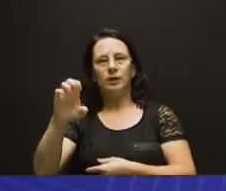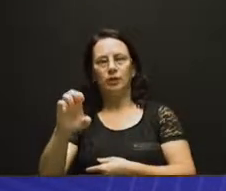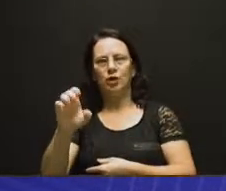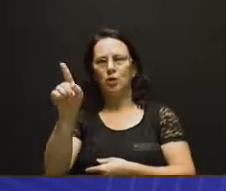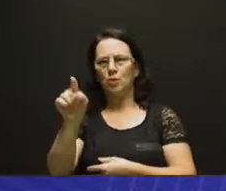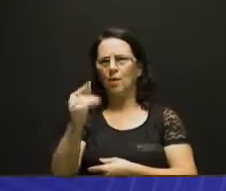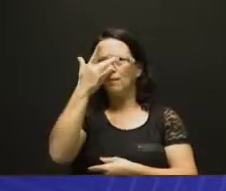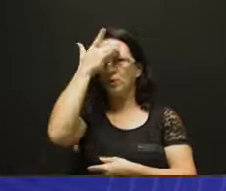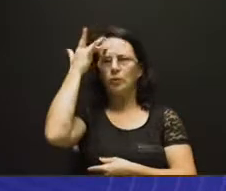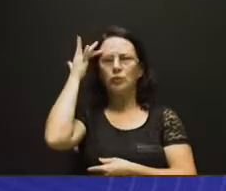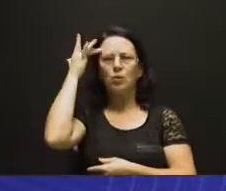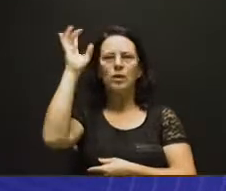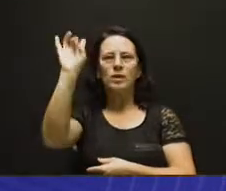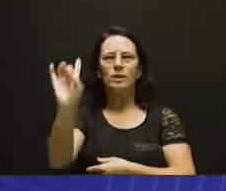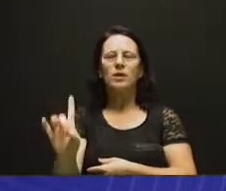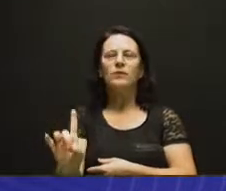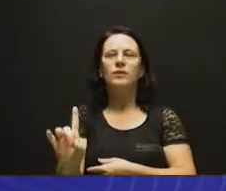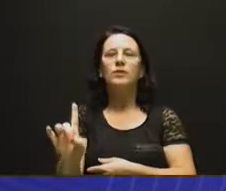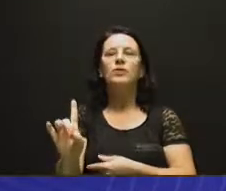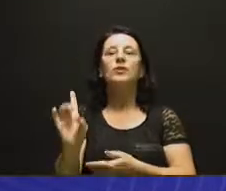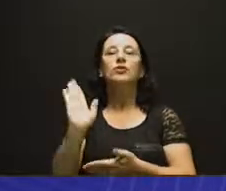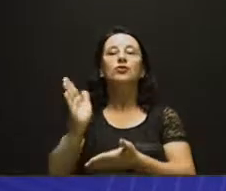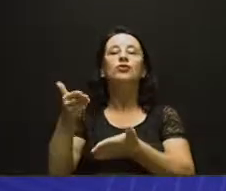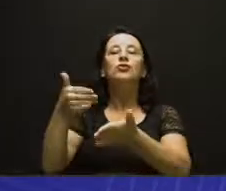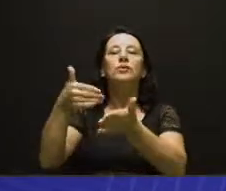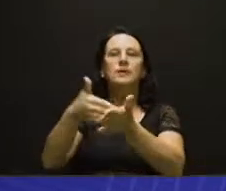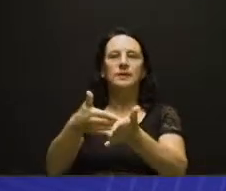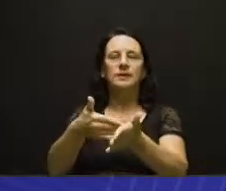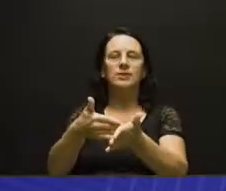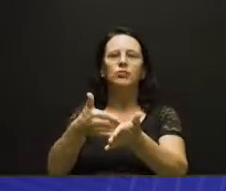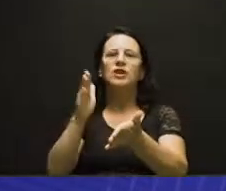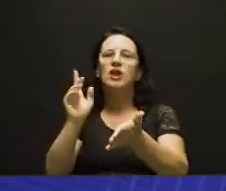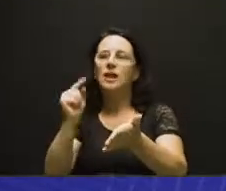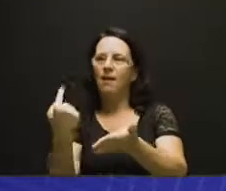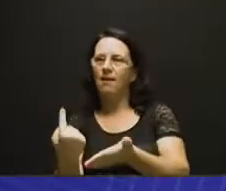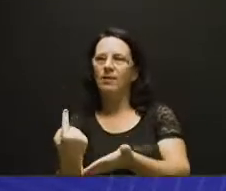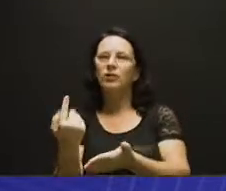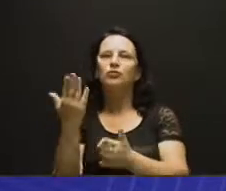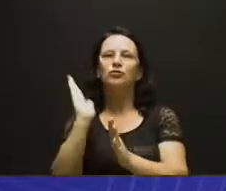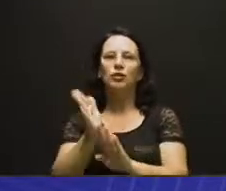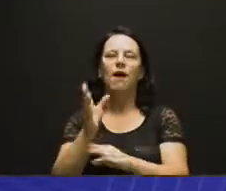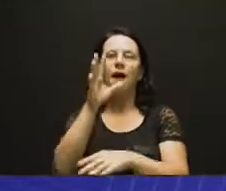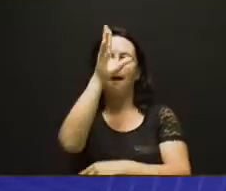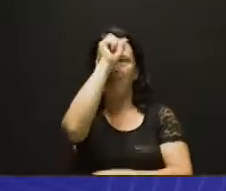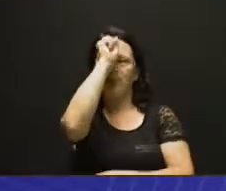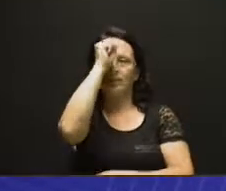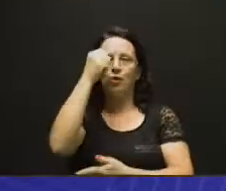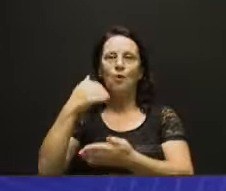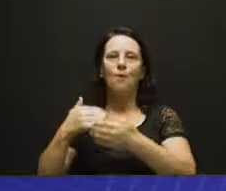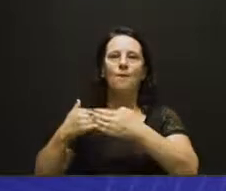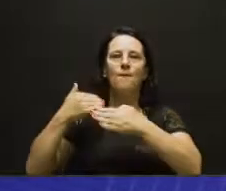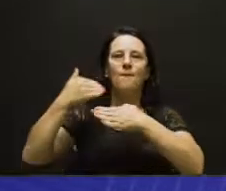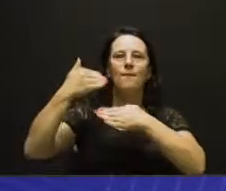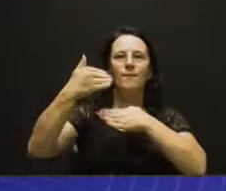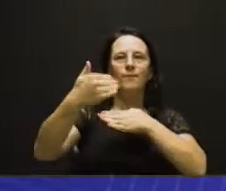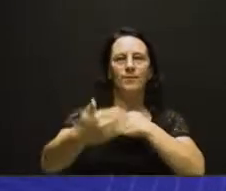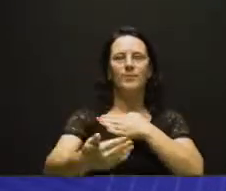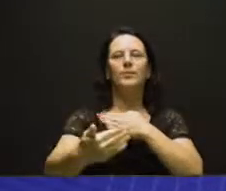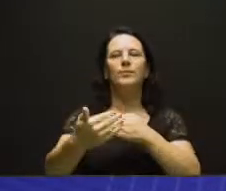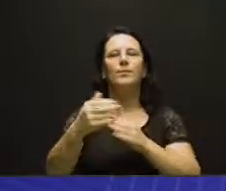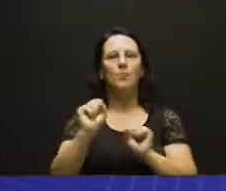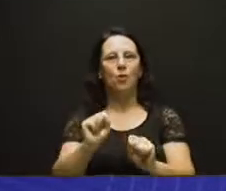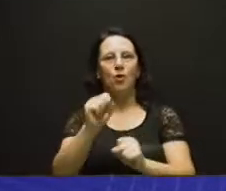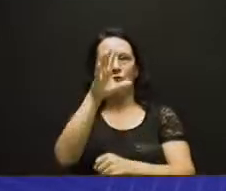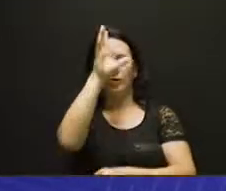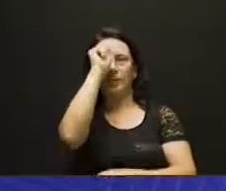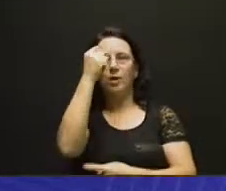com deficiência a partir do momento em que ela já está o que ela já aprendeu e o que ela pode aprender a partir de então e não quais são as